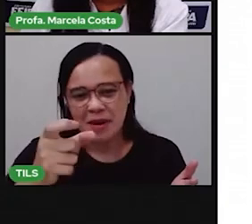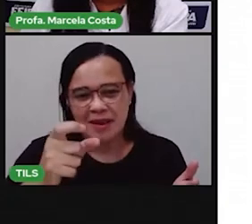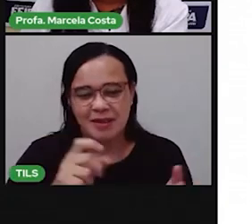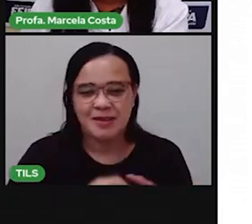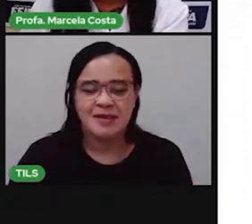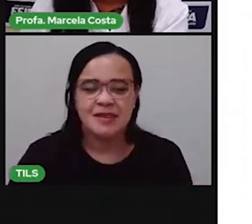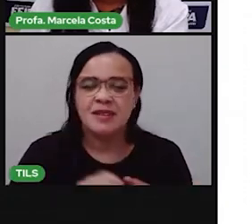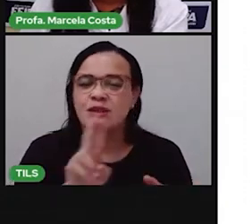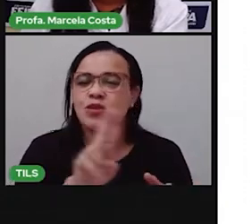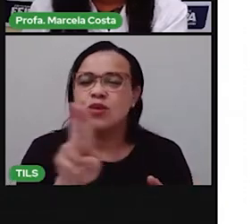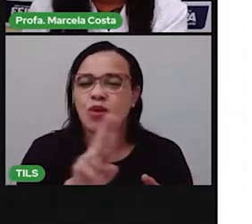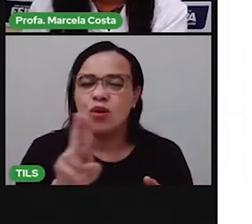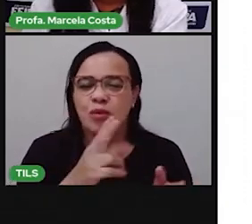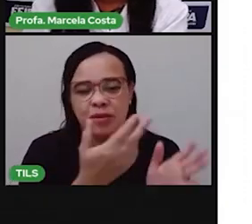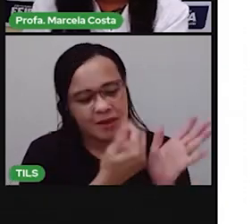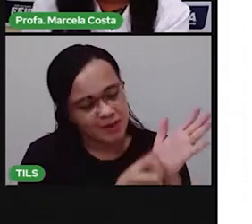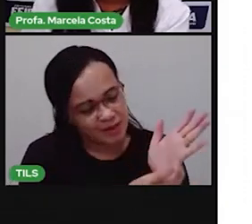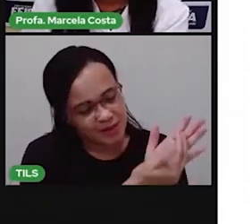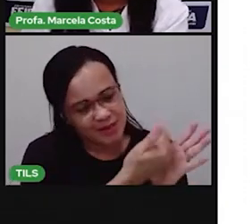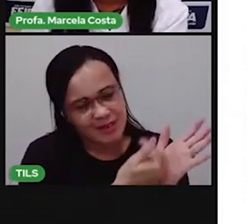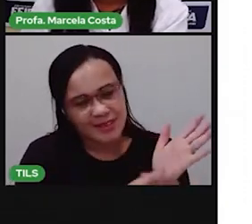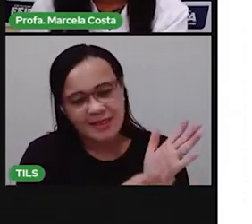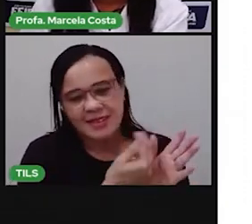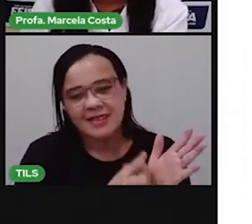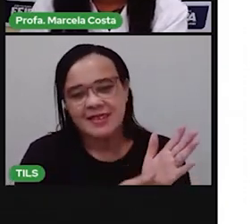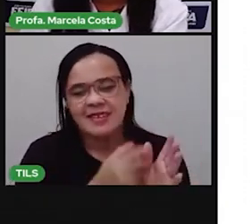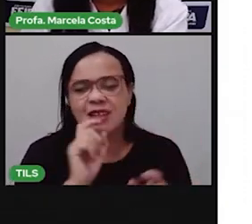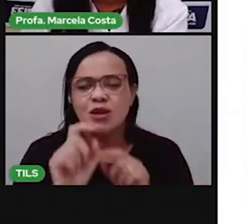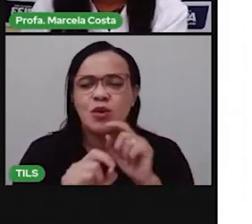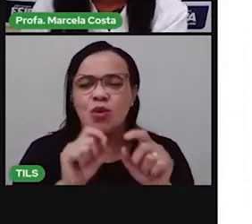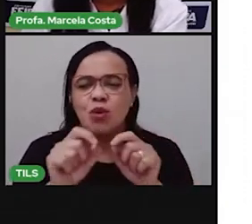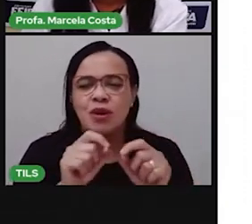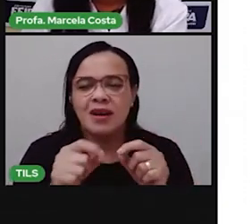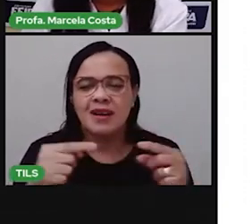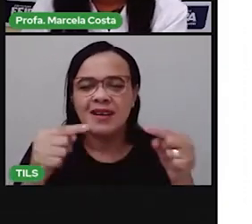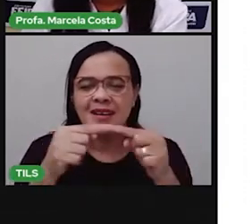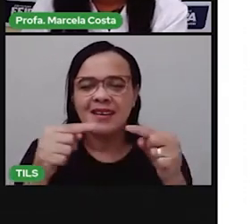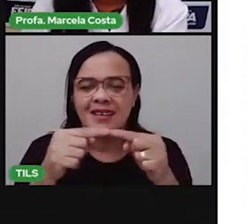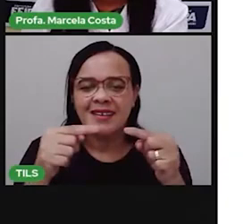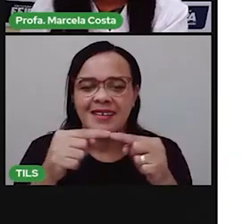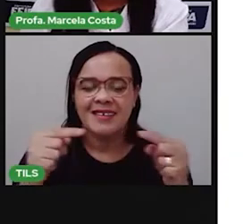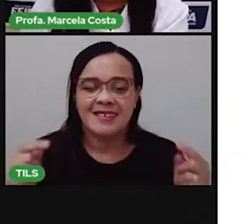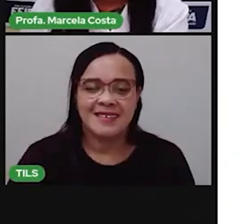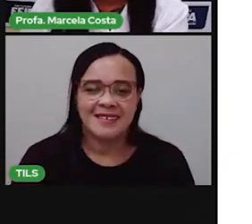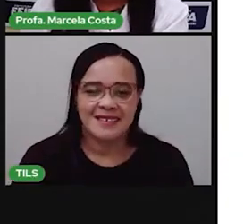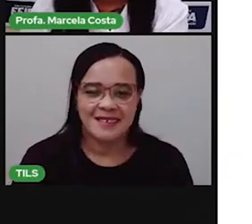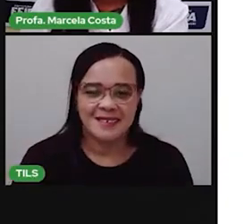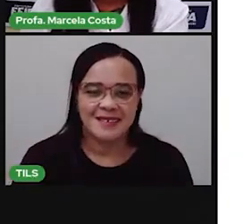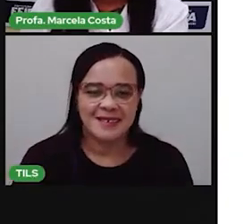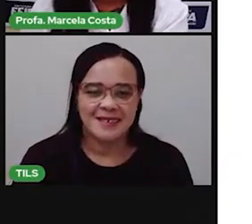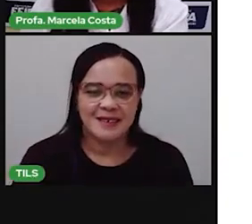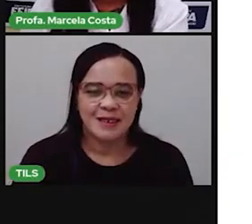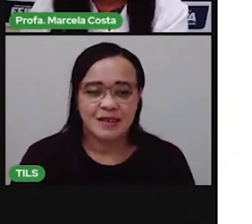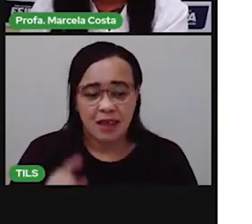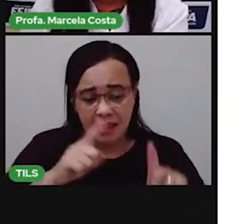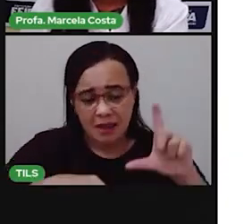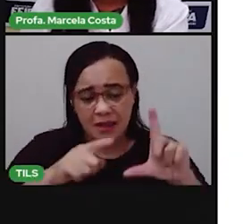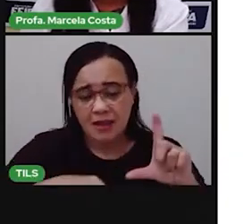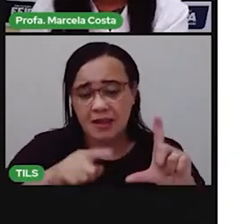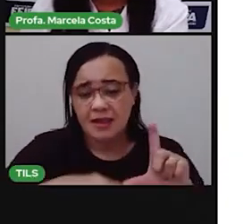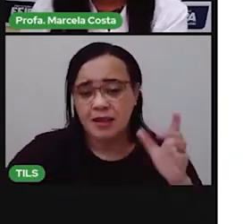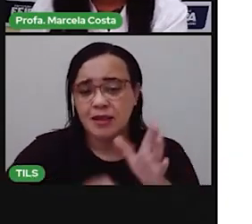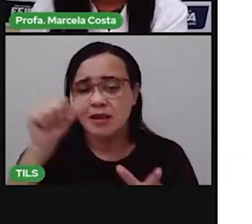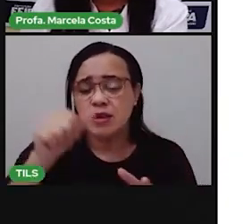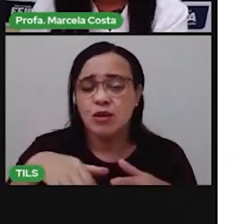Qual é o nome dessa imagem? O que essa imagem está representando? Qual é a primeira letra dessa